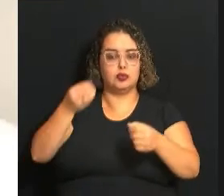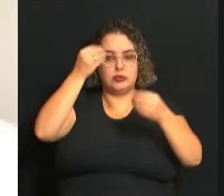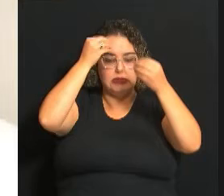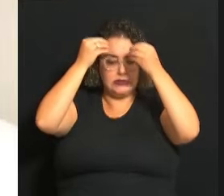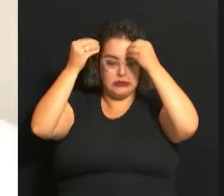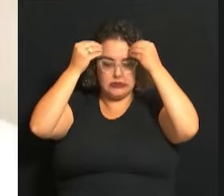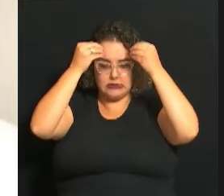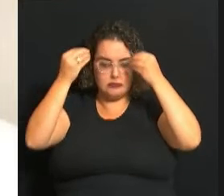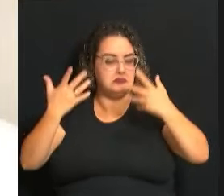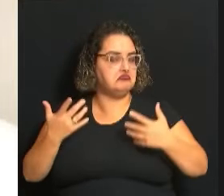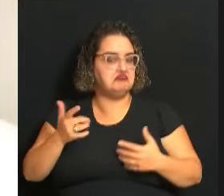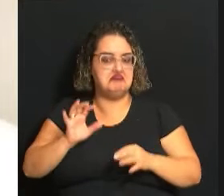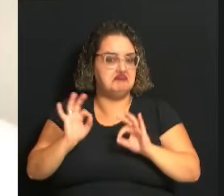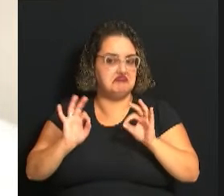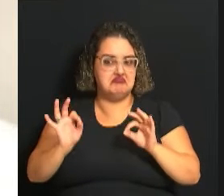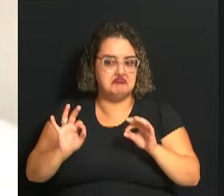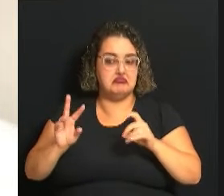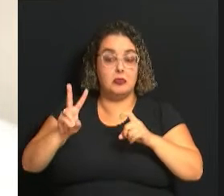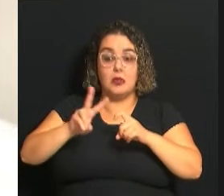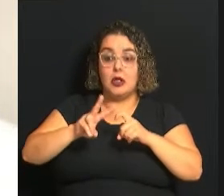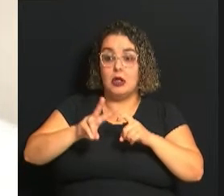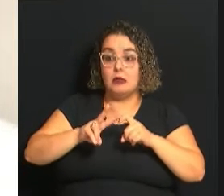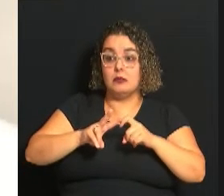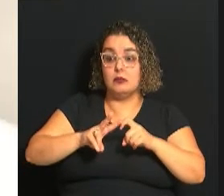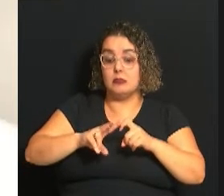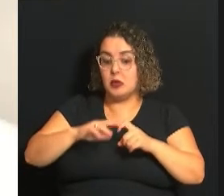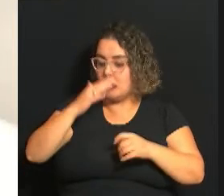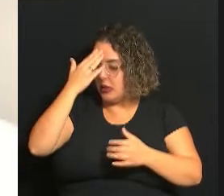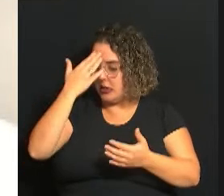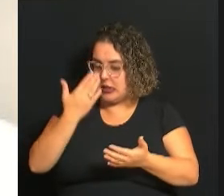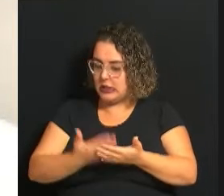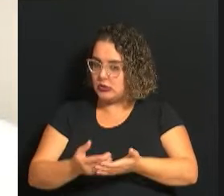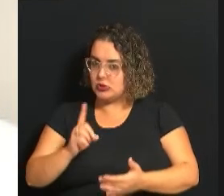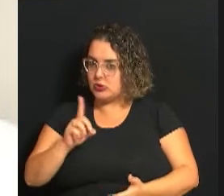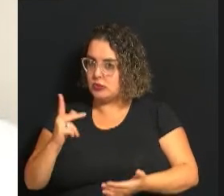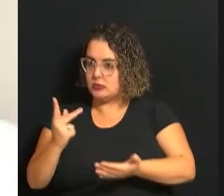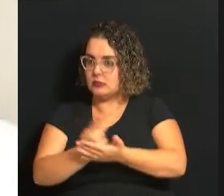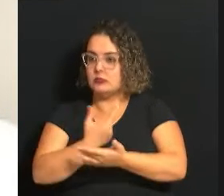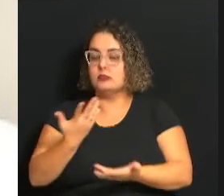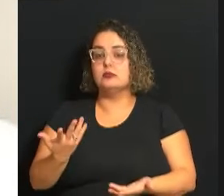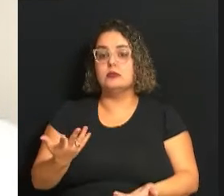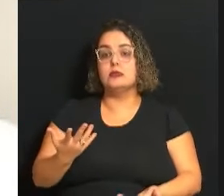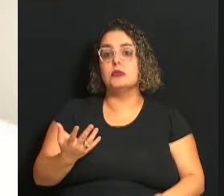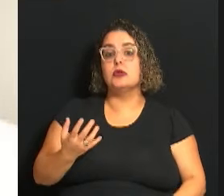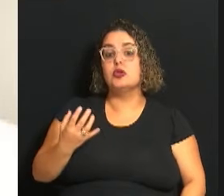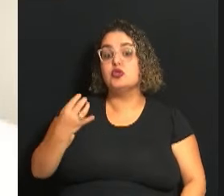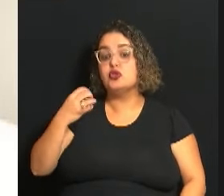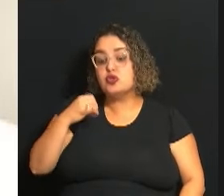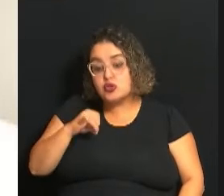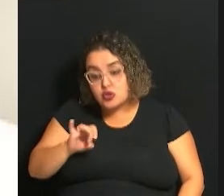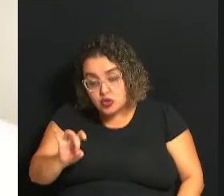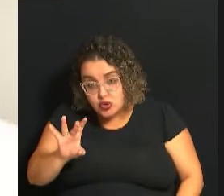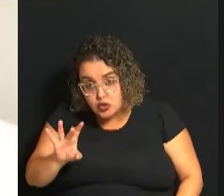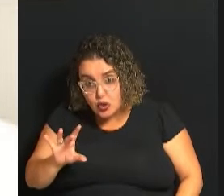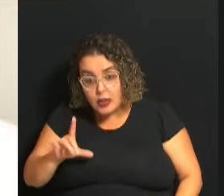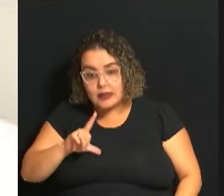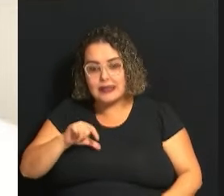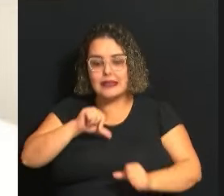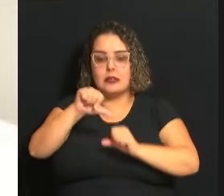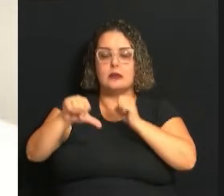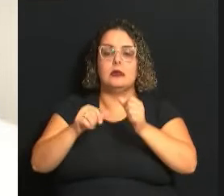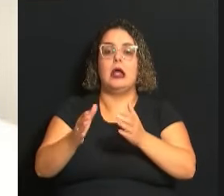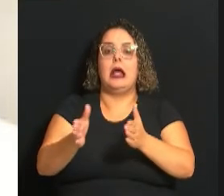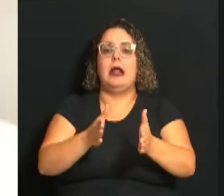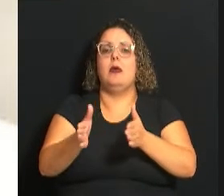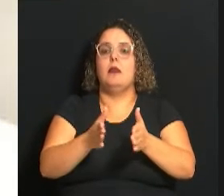por eu ser veterinária, eu acredito que eu não esteja equivocada, eu só daria alguma alteração no exame, Viviane, se naquele exato